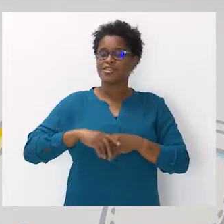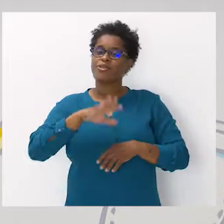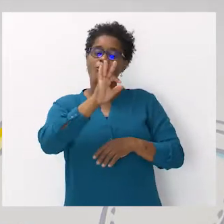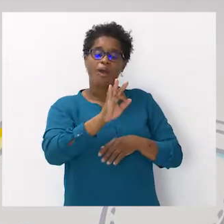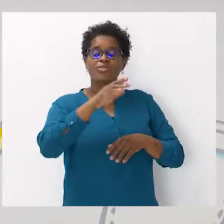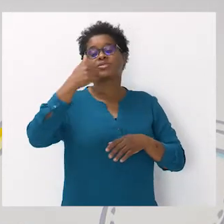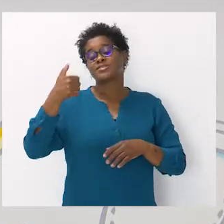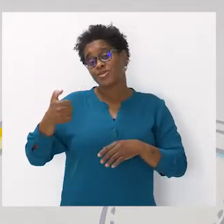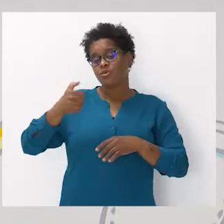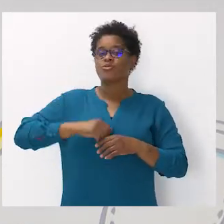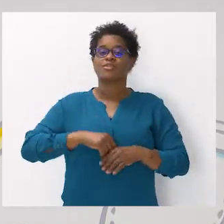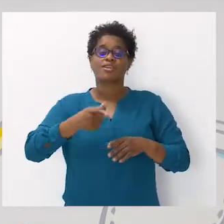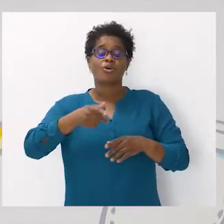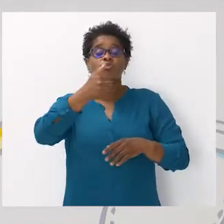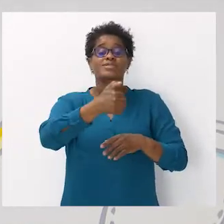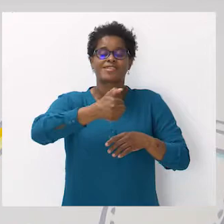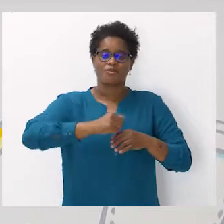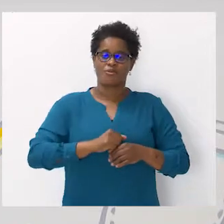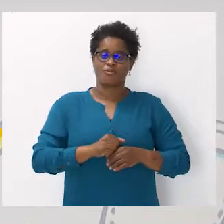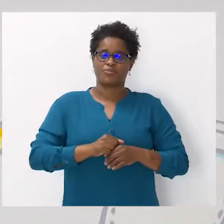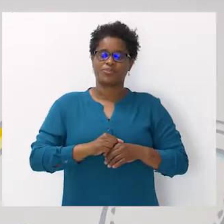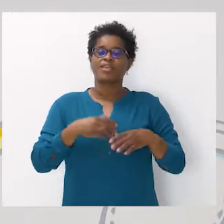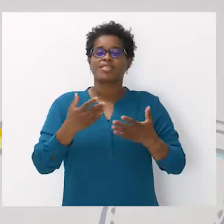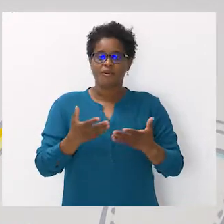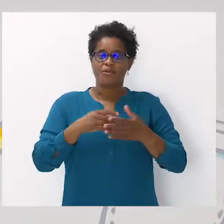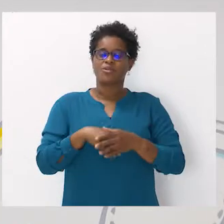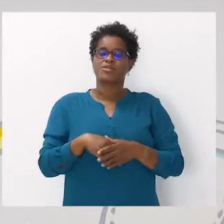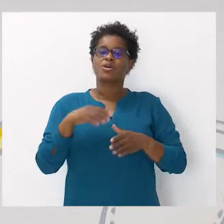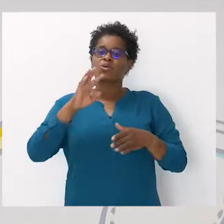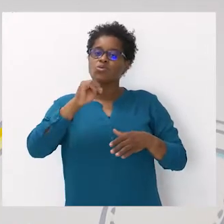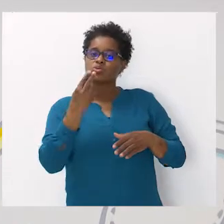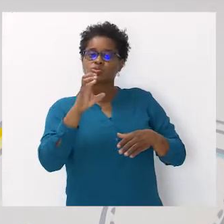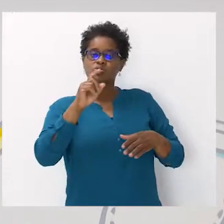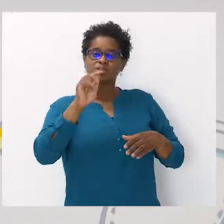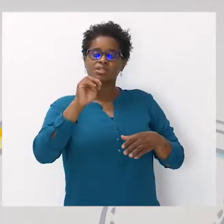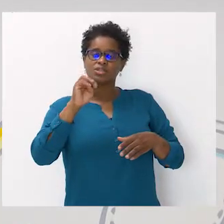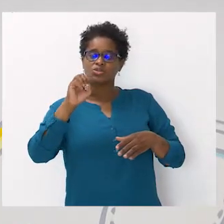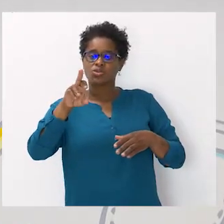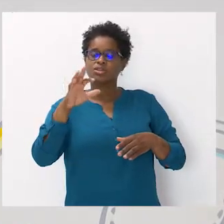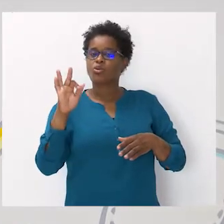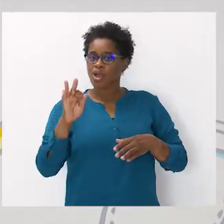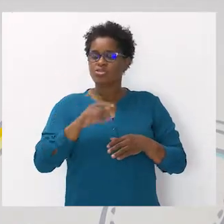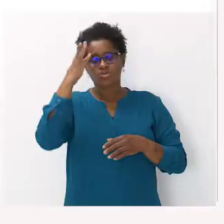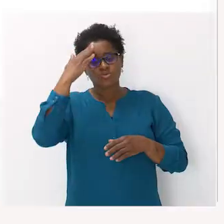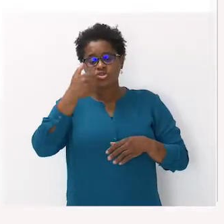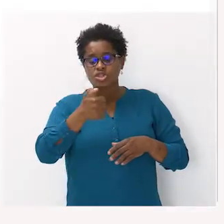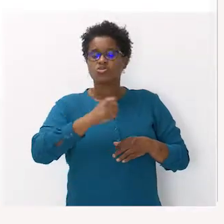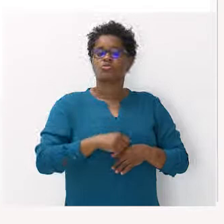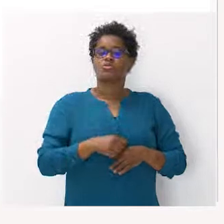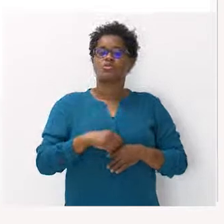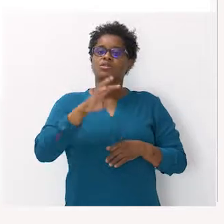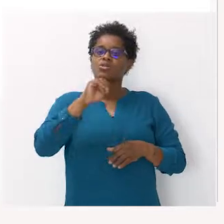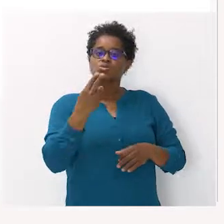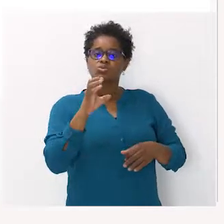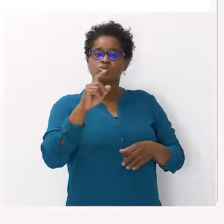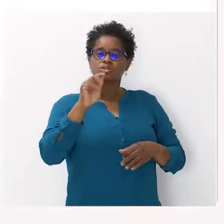4, 5. Então, o 5, então, o sucessor de 4 é 5. O sucessor